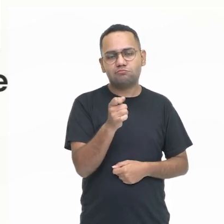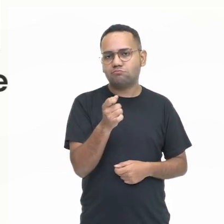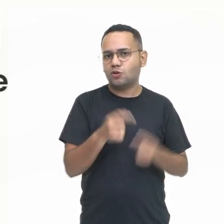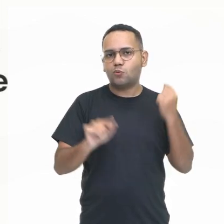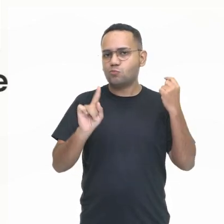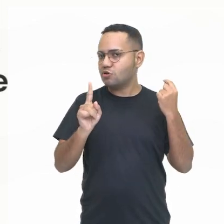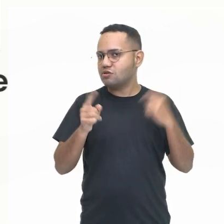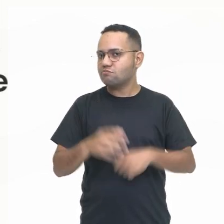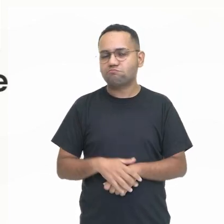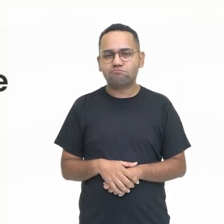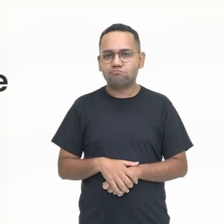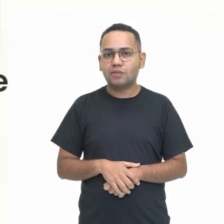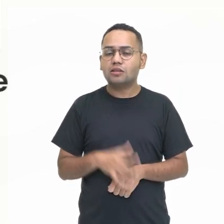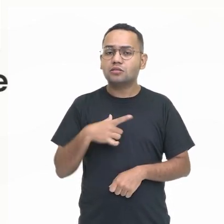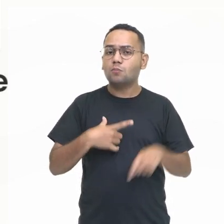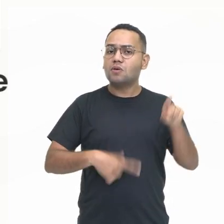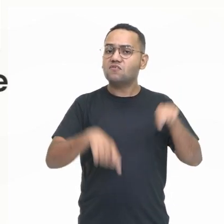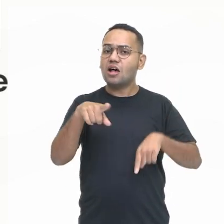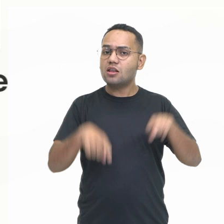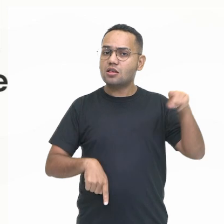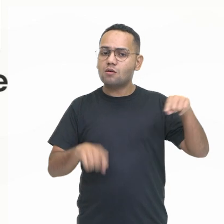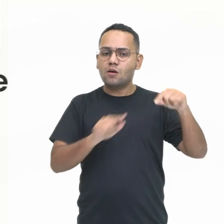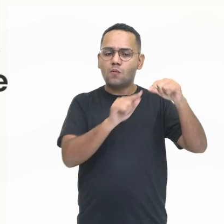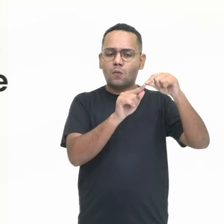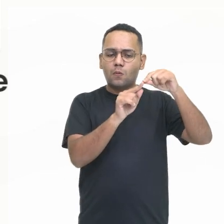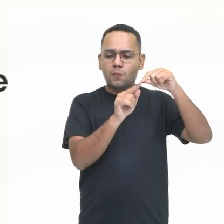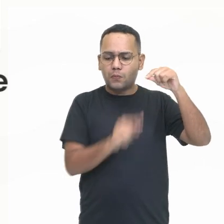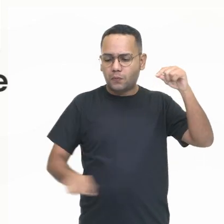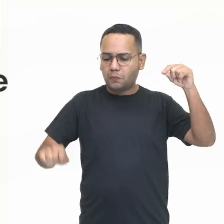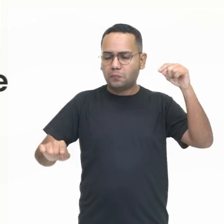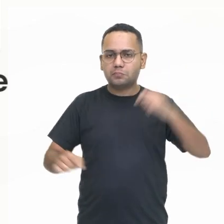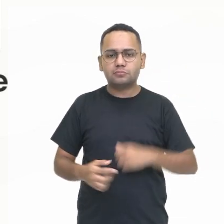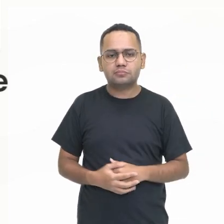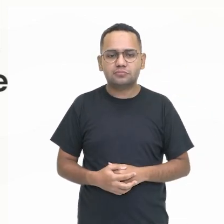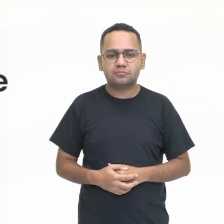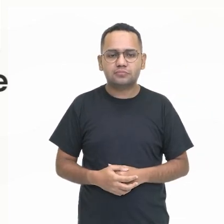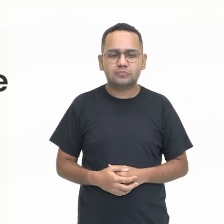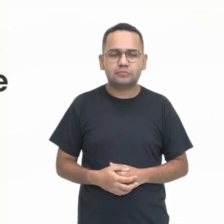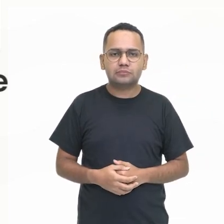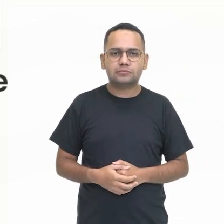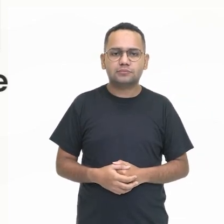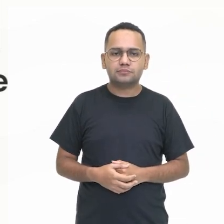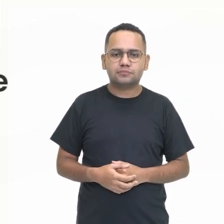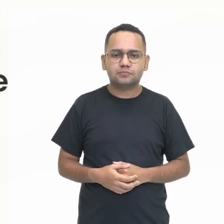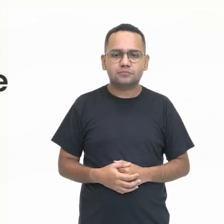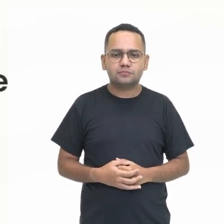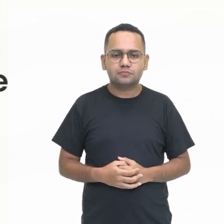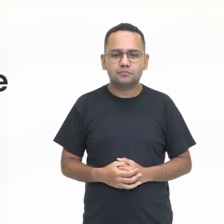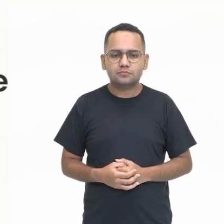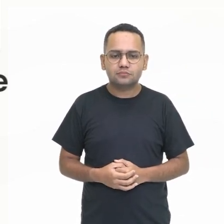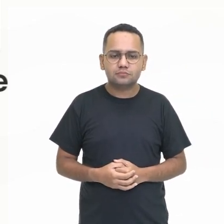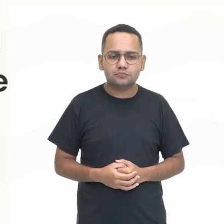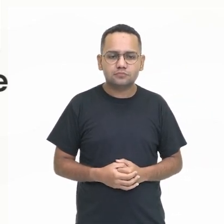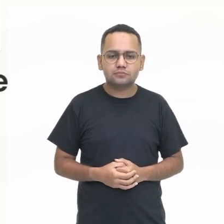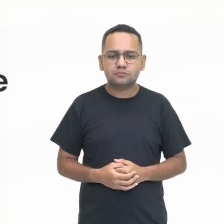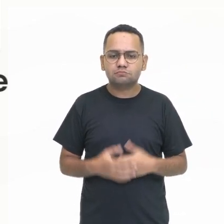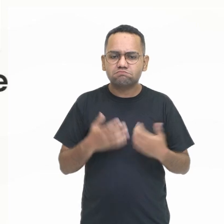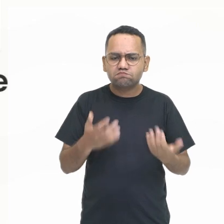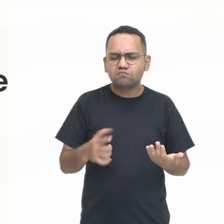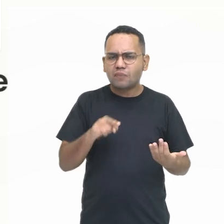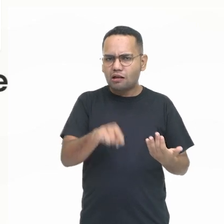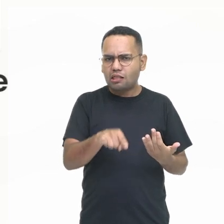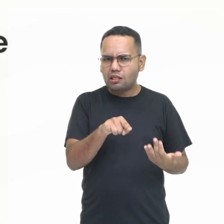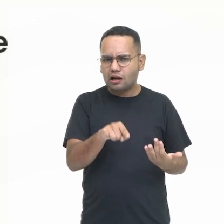curva, né? Ela vai aqui decaindo. Então, a resposta, meus queridos alunos, o volume da água permaneceu constante